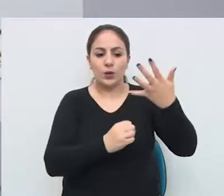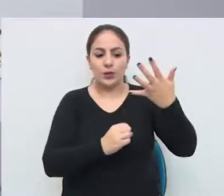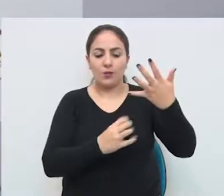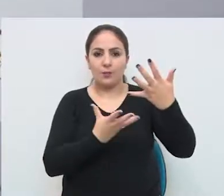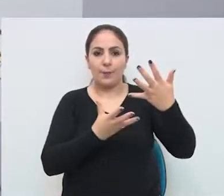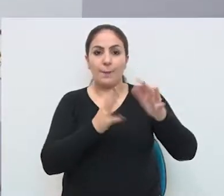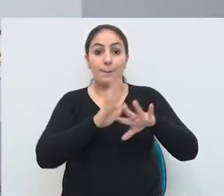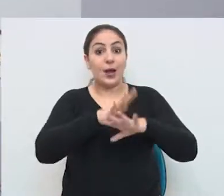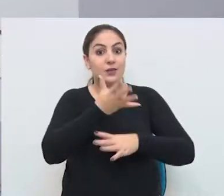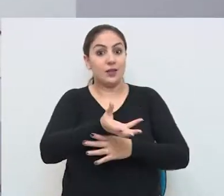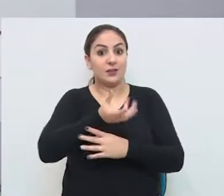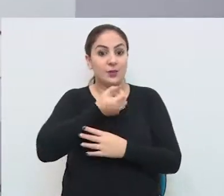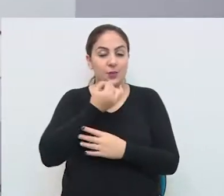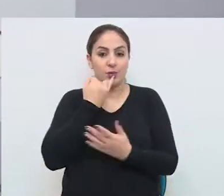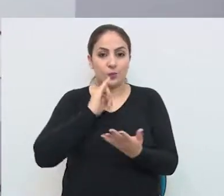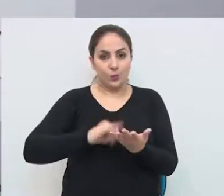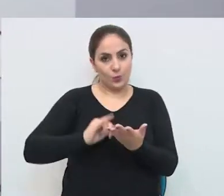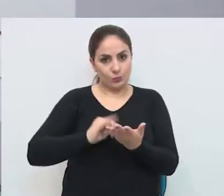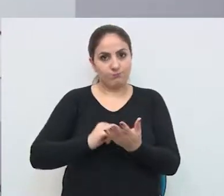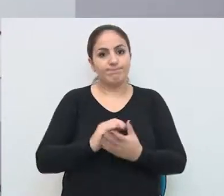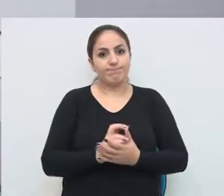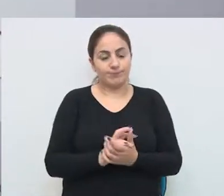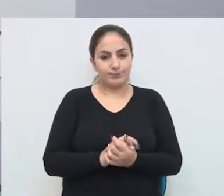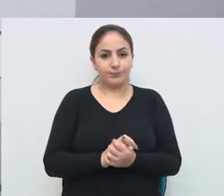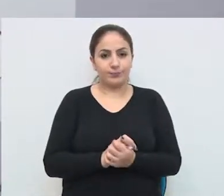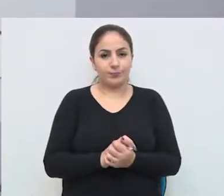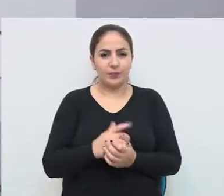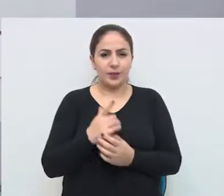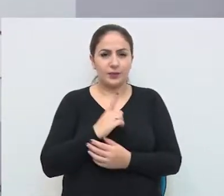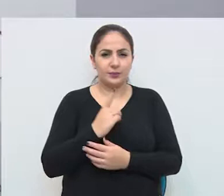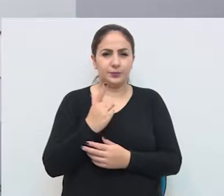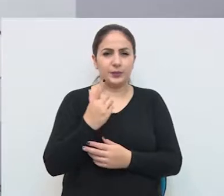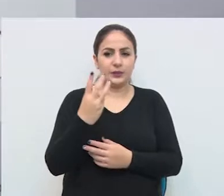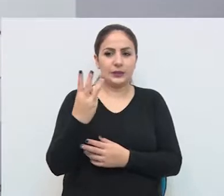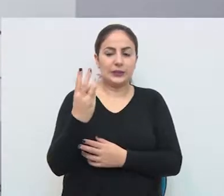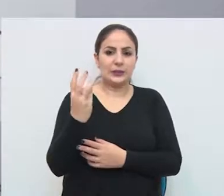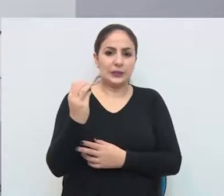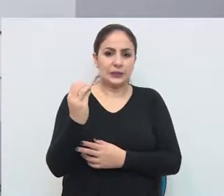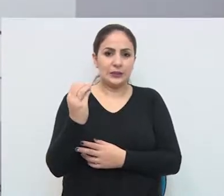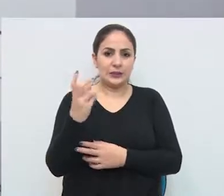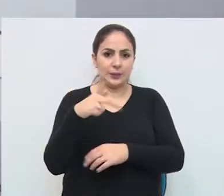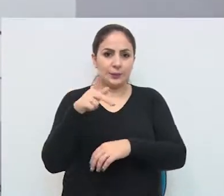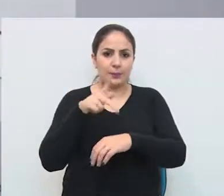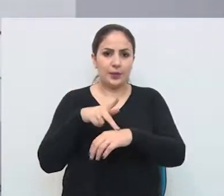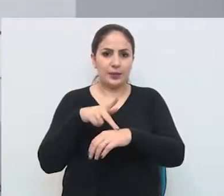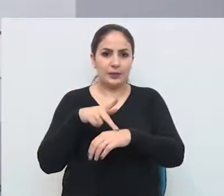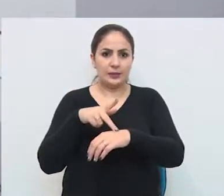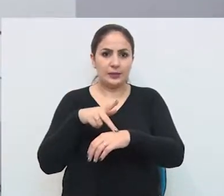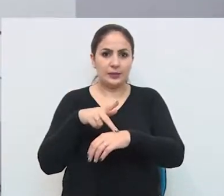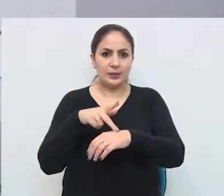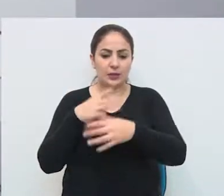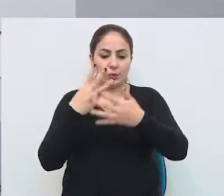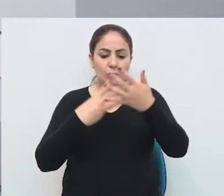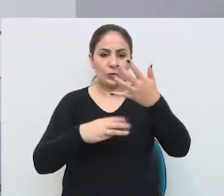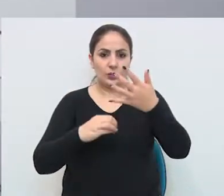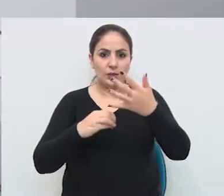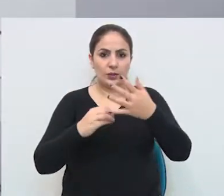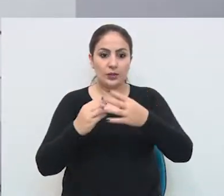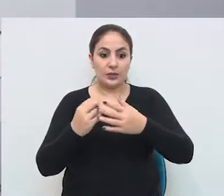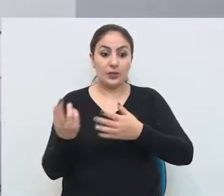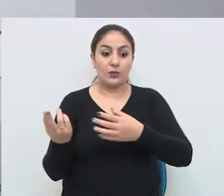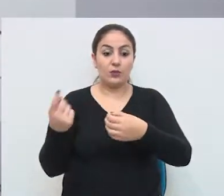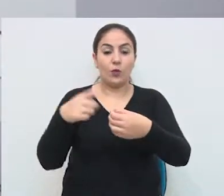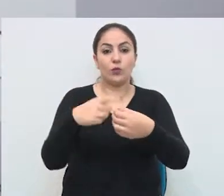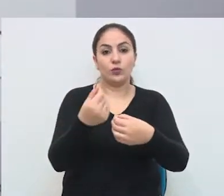mais arrecada impostos, e ele, num ranking de 30 países, ele é o 30º colocado em retorno à sociedade